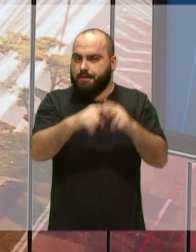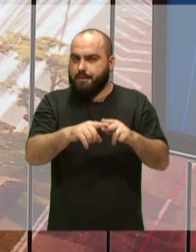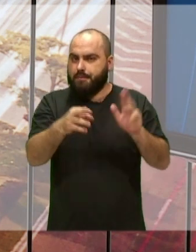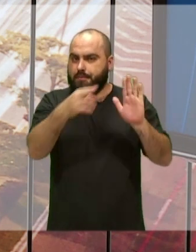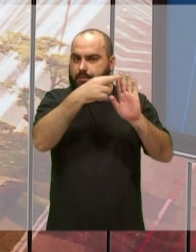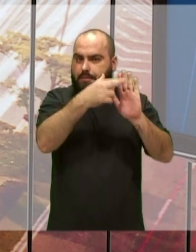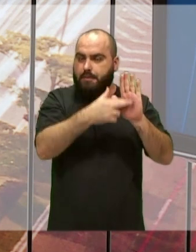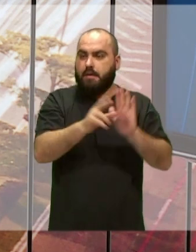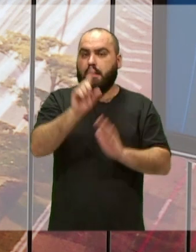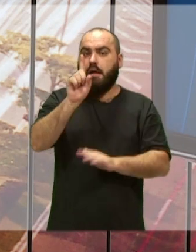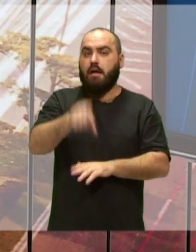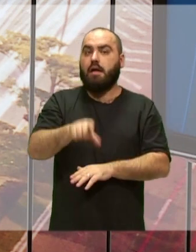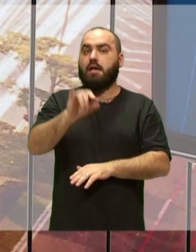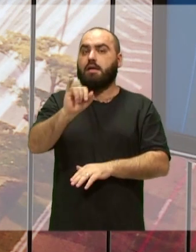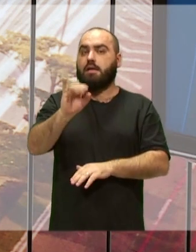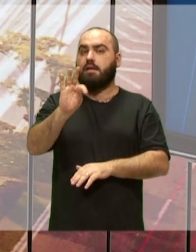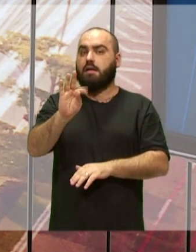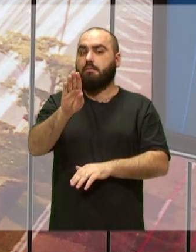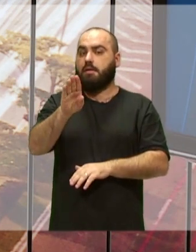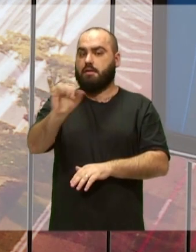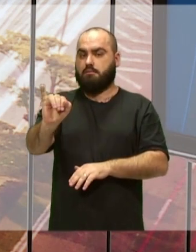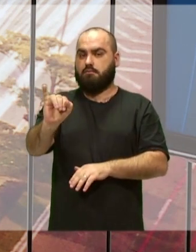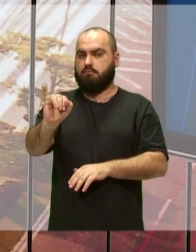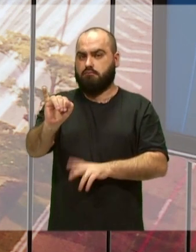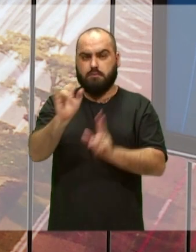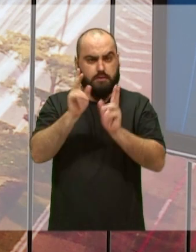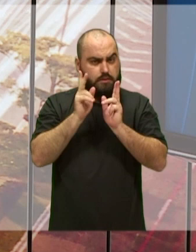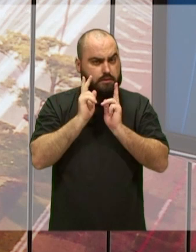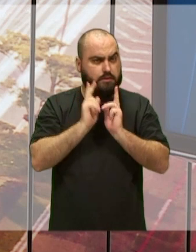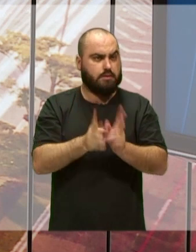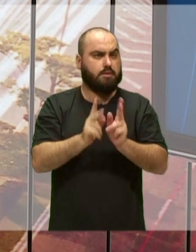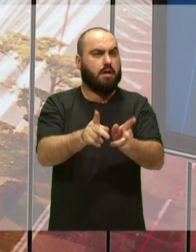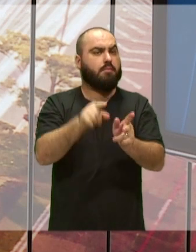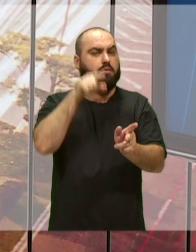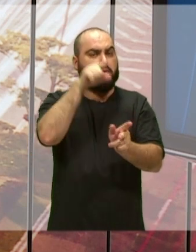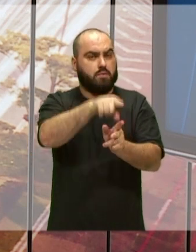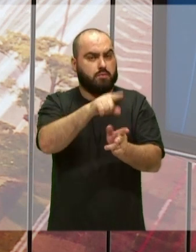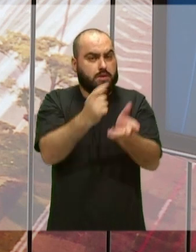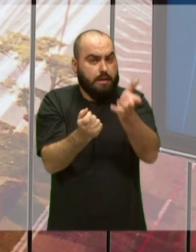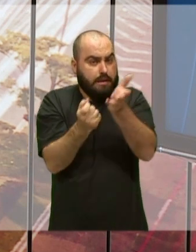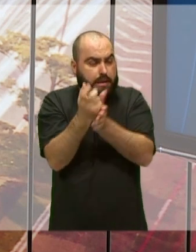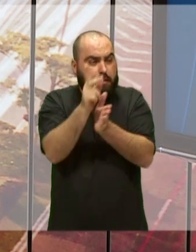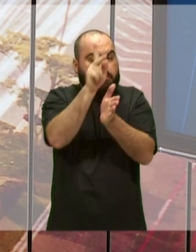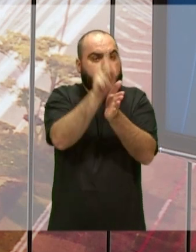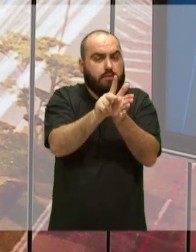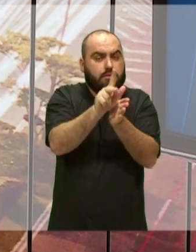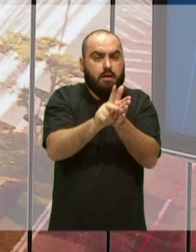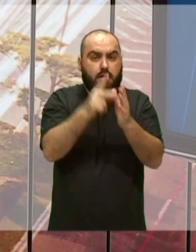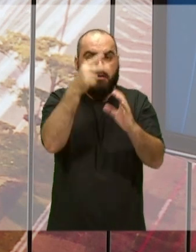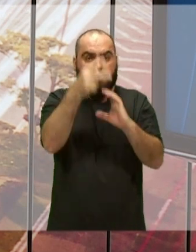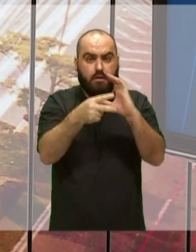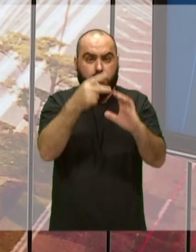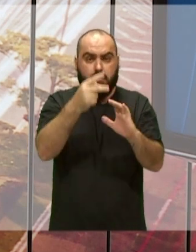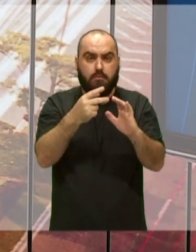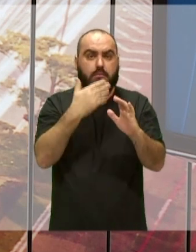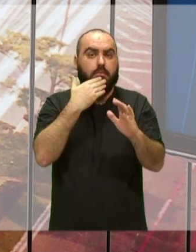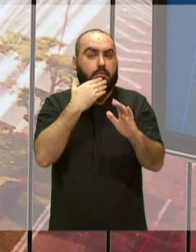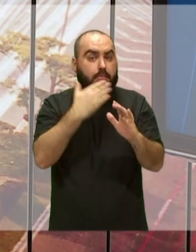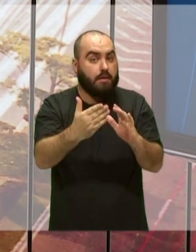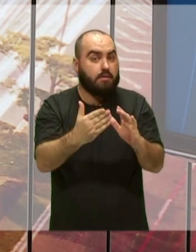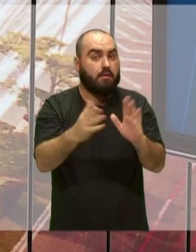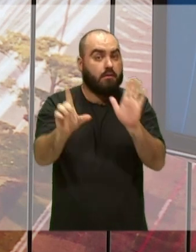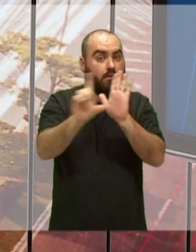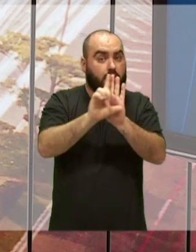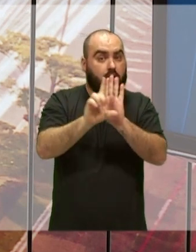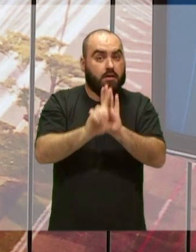ITBI o senhor eh volta meia tem protocolado na casa projetos que tratam de melhor regulamentar a lei